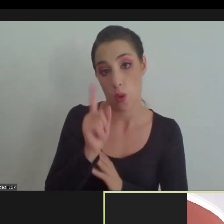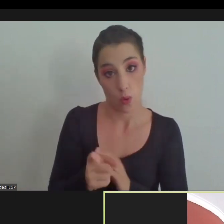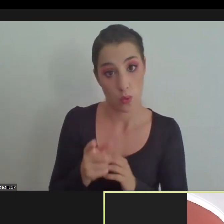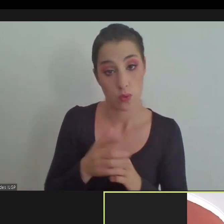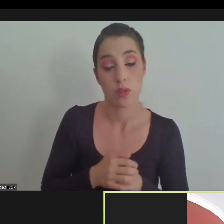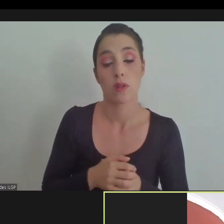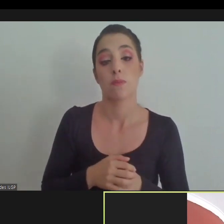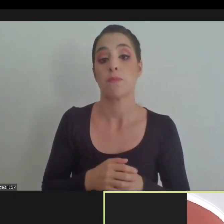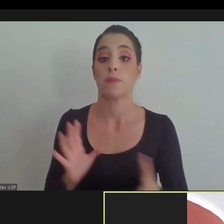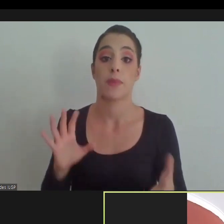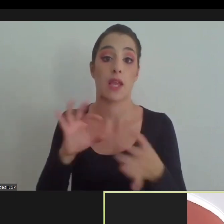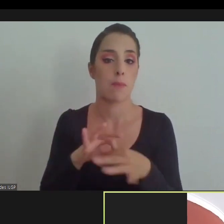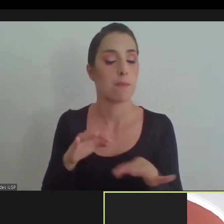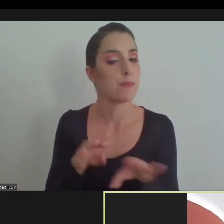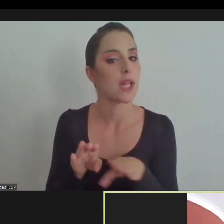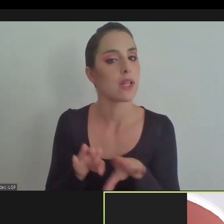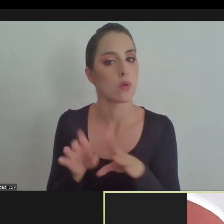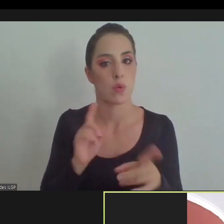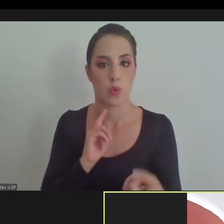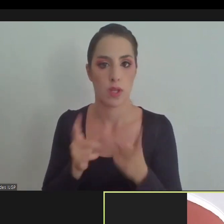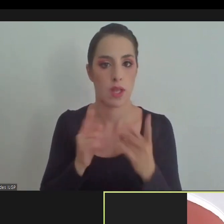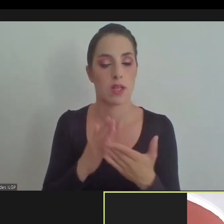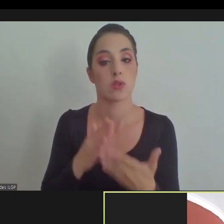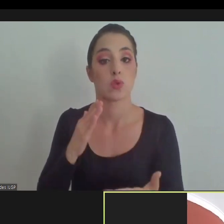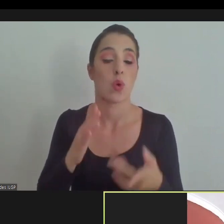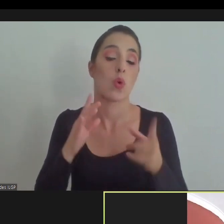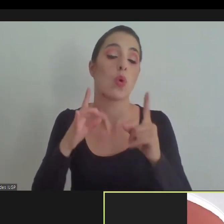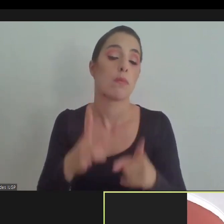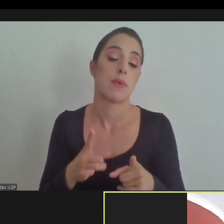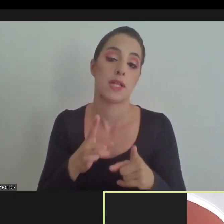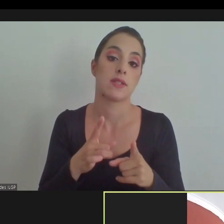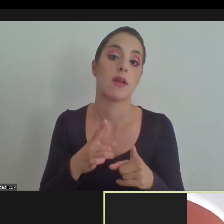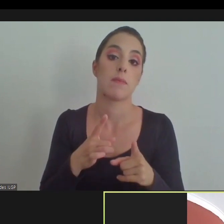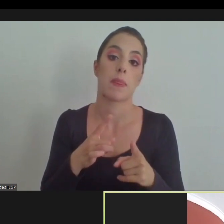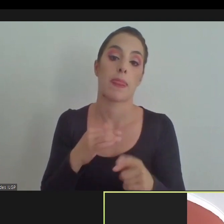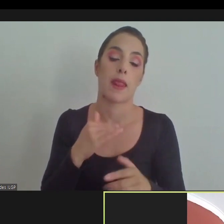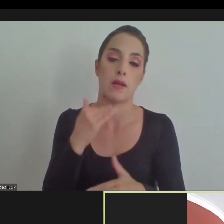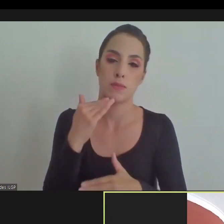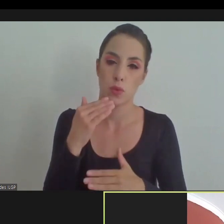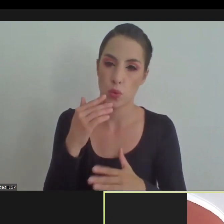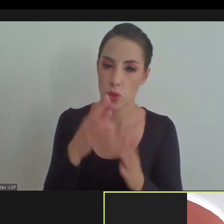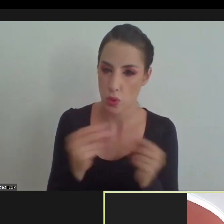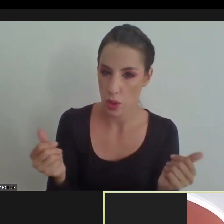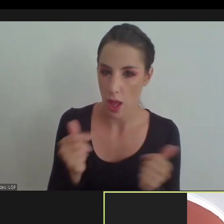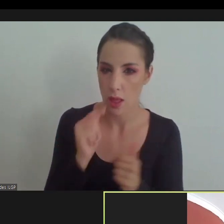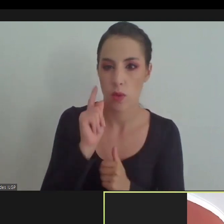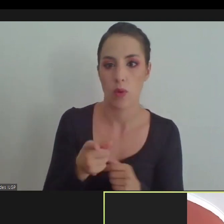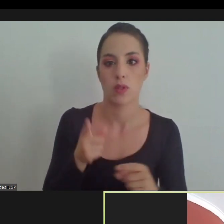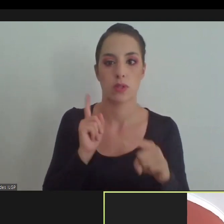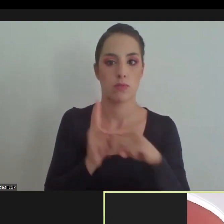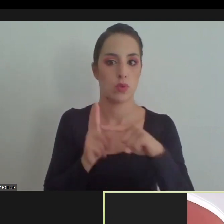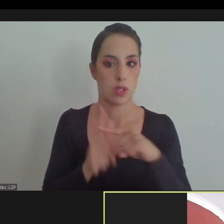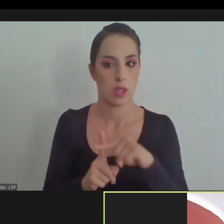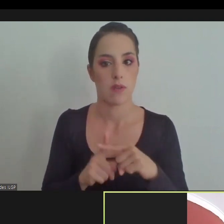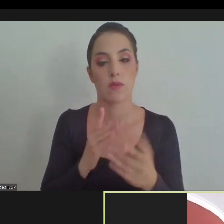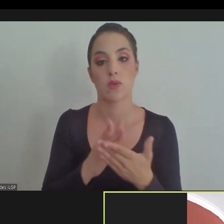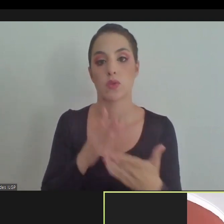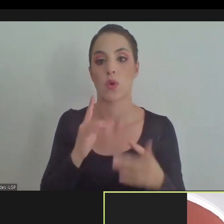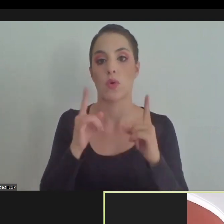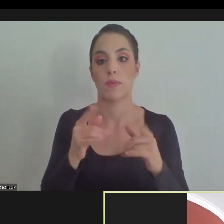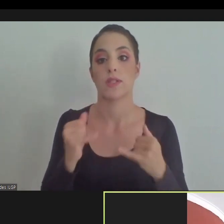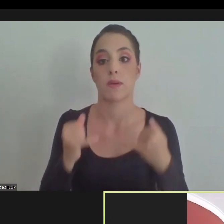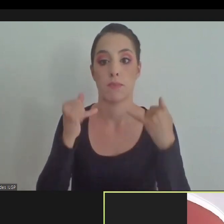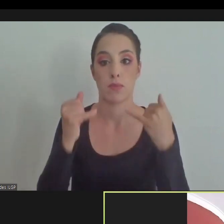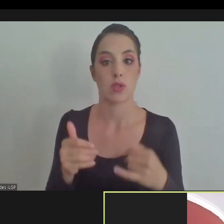em termos práticos só se irá verificar esse resultado positivo nas próximas